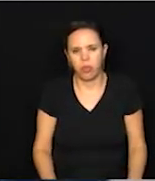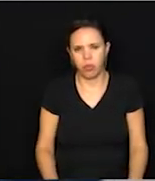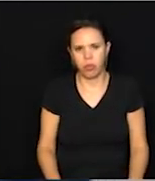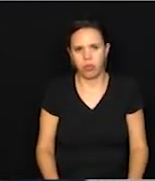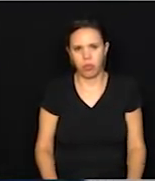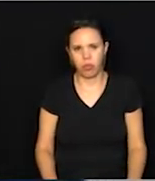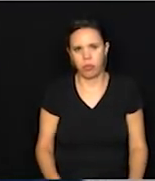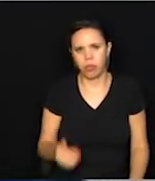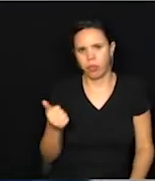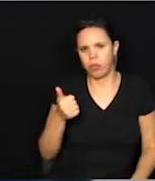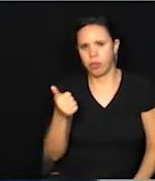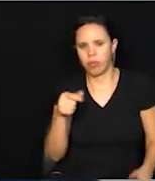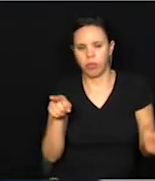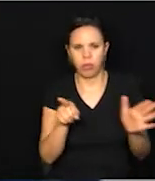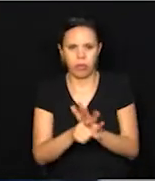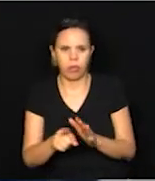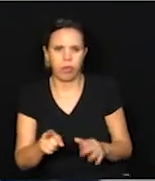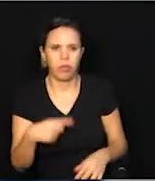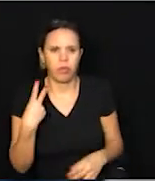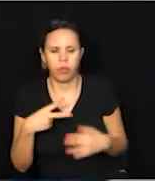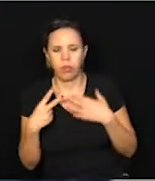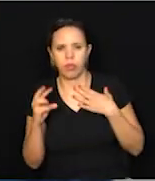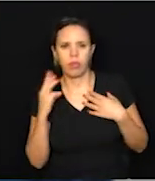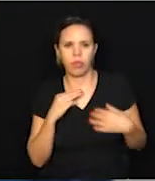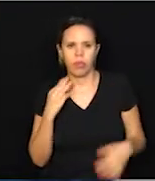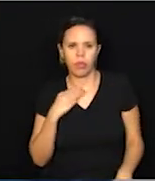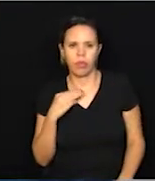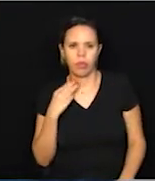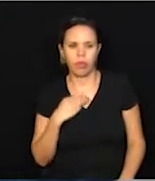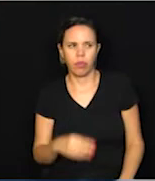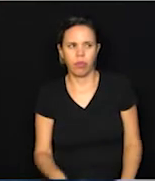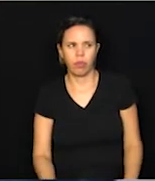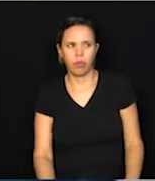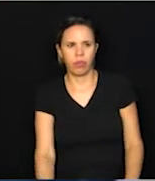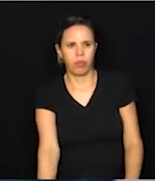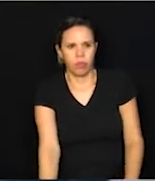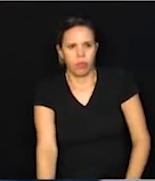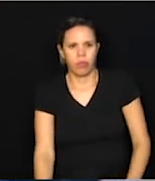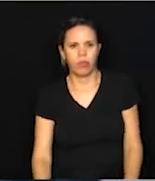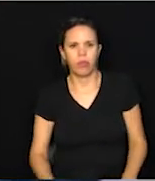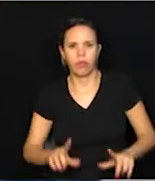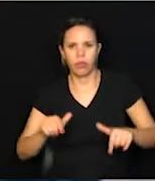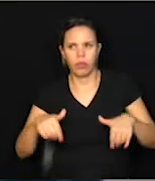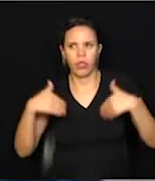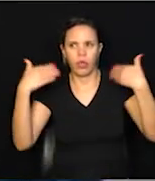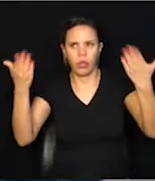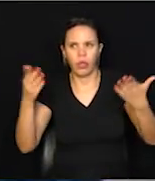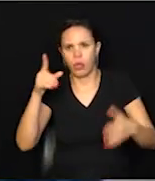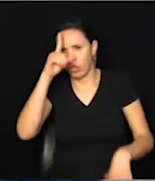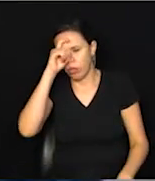Então, primeira pergunta do vereador Cílio, a respeito das ações fora do hospital,